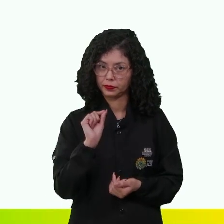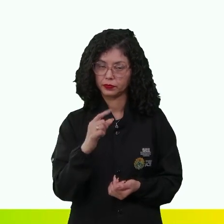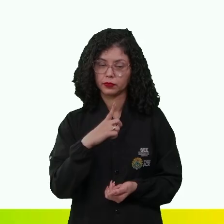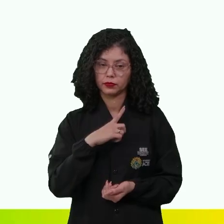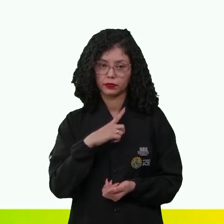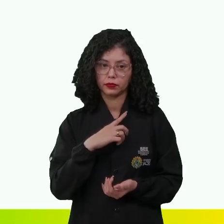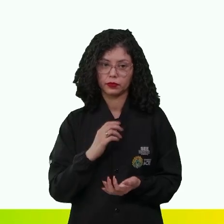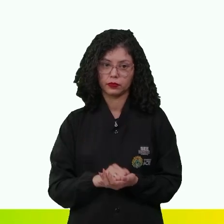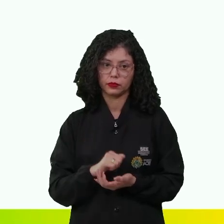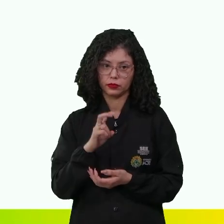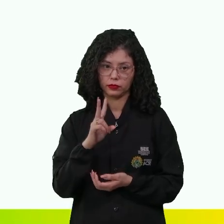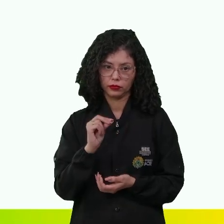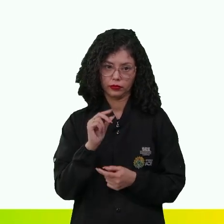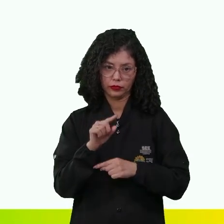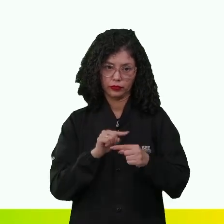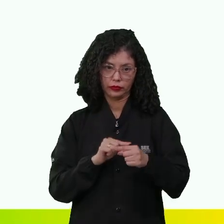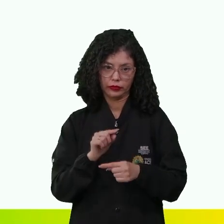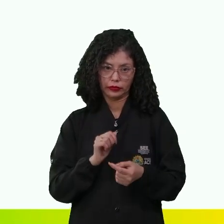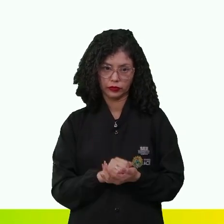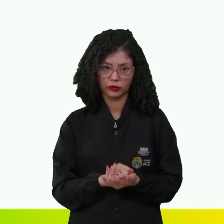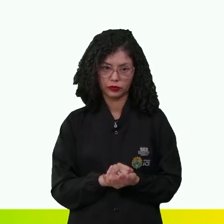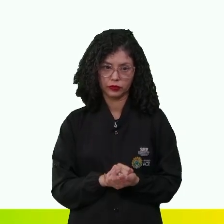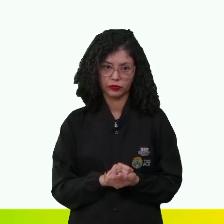seguinte: 50